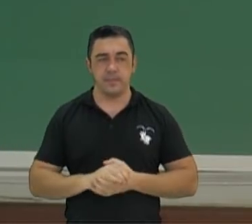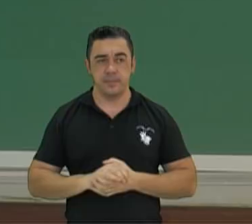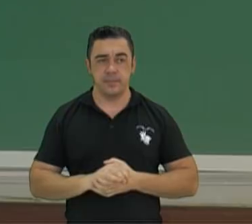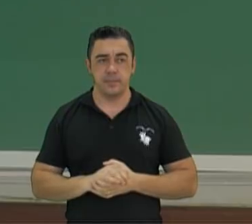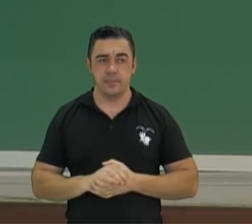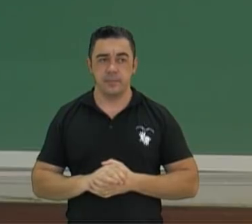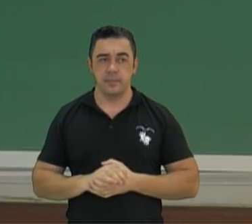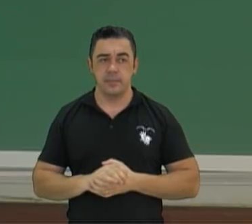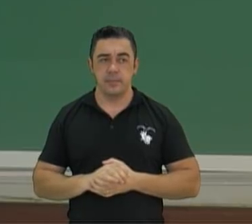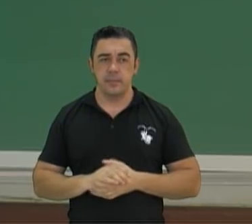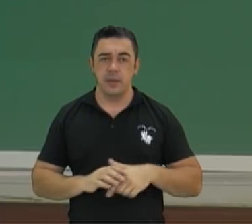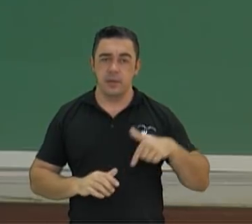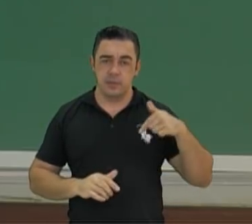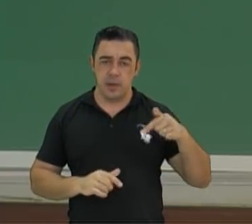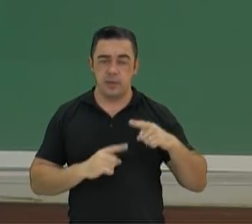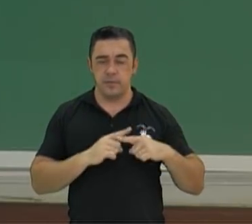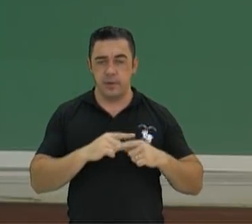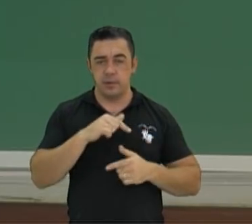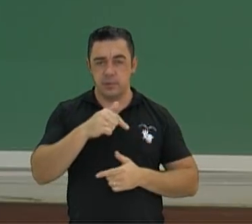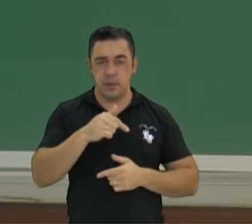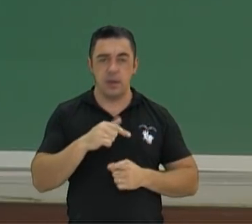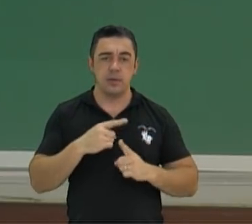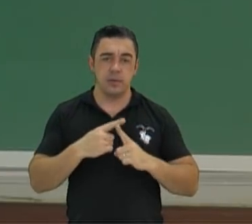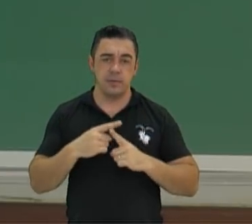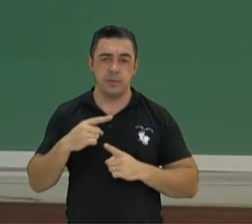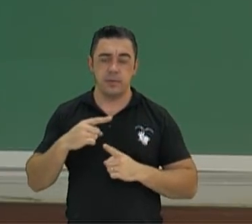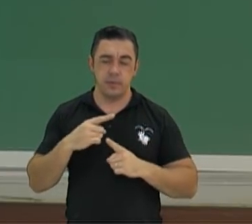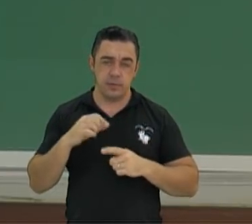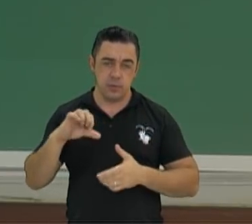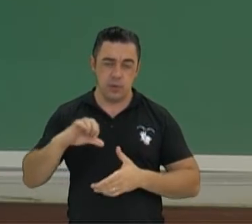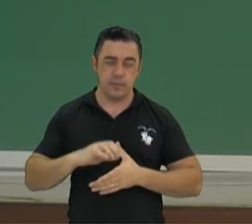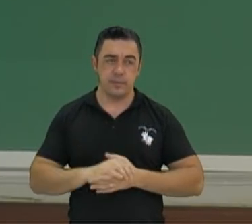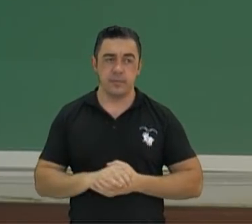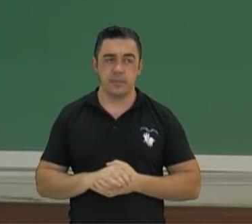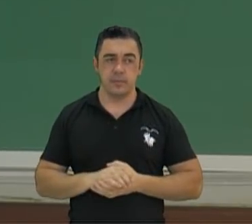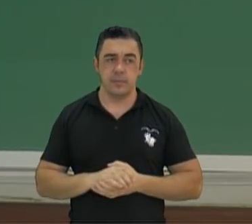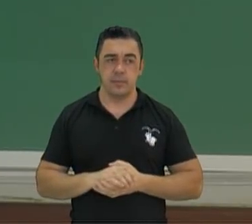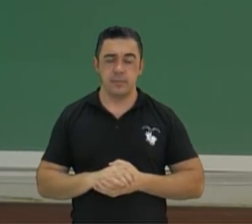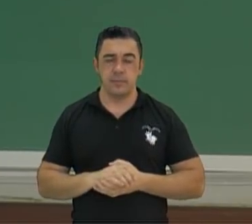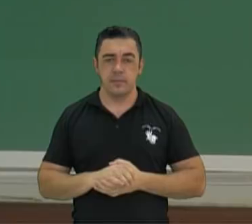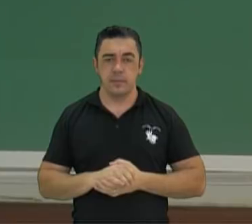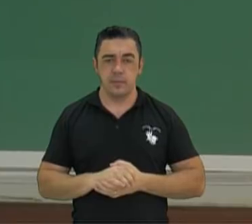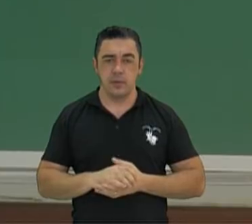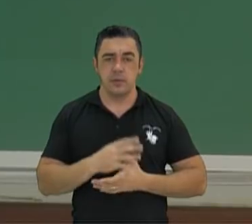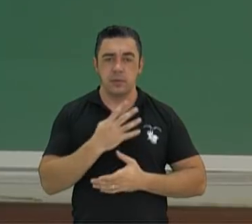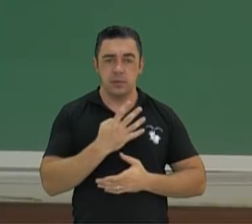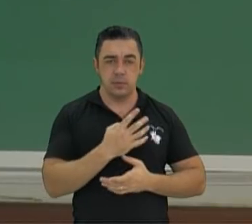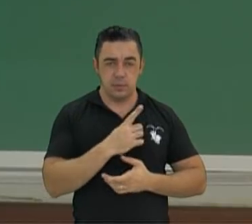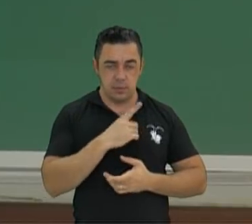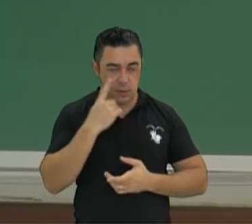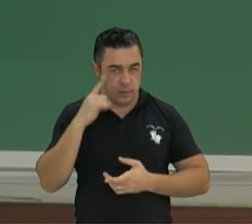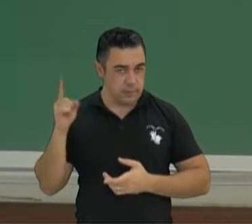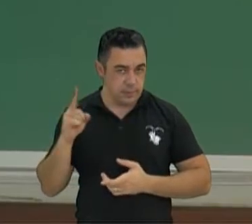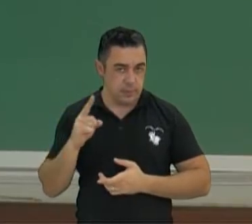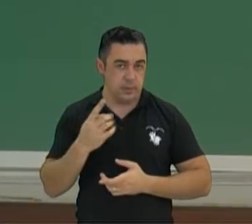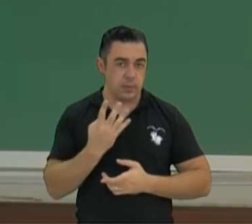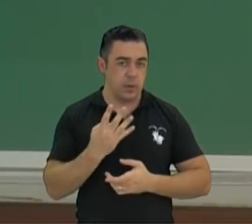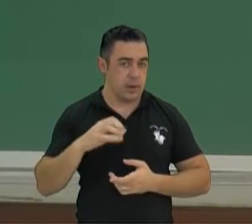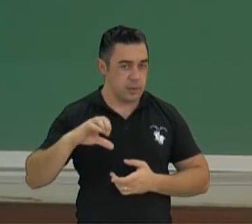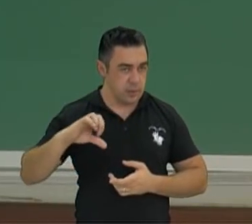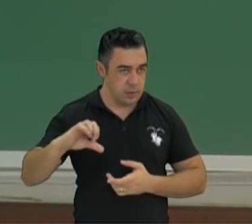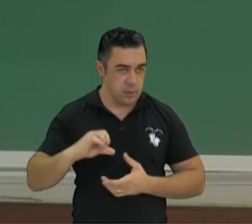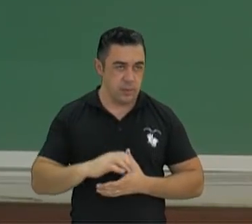centímetros. Então, substituindo aqui, vai ficar 7 vezes 7 vezes 9. 7 vezes 7, tabuada do 7